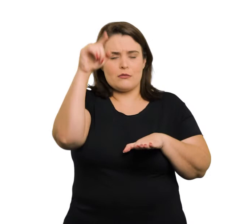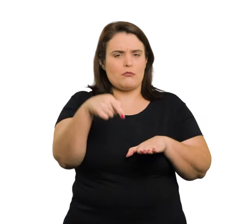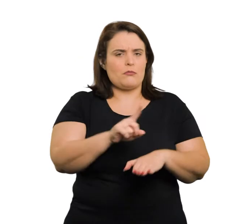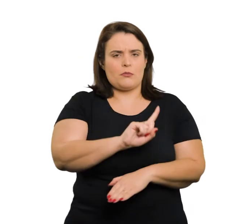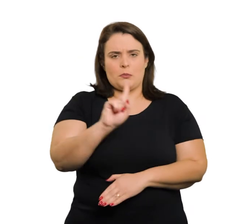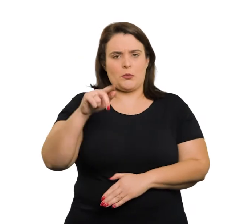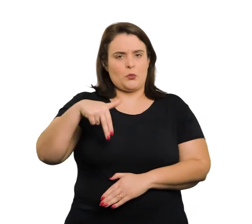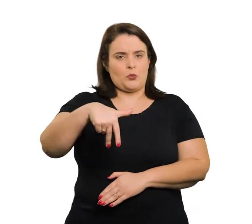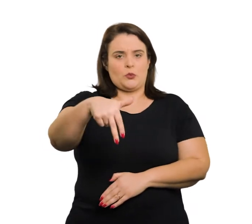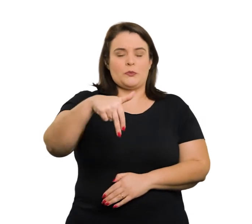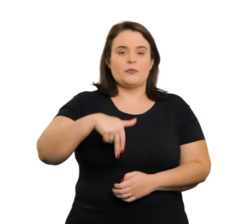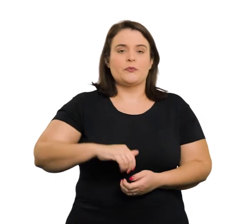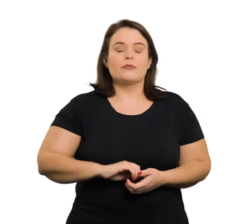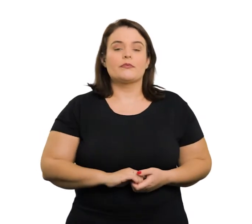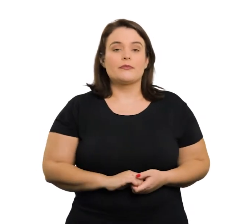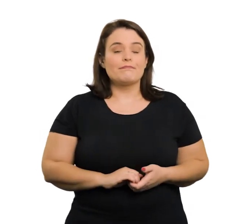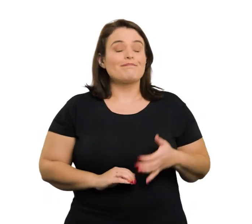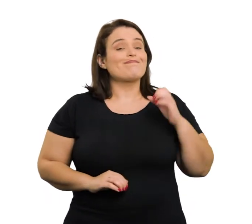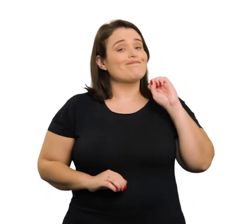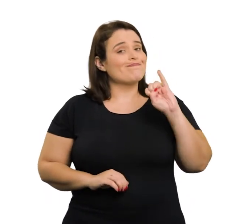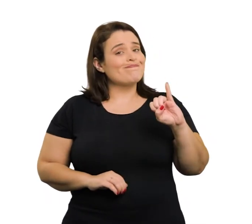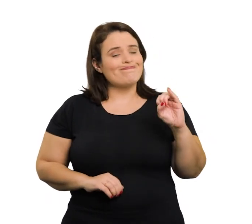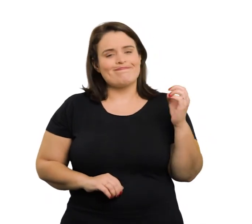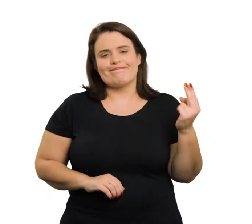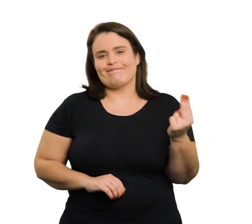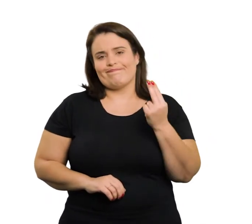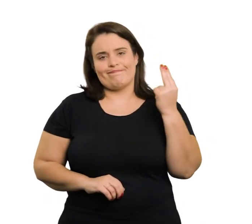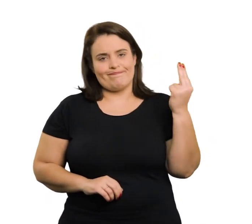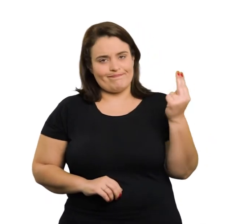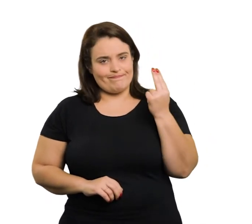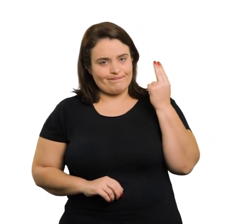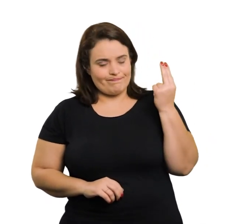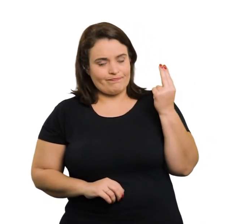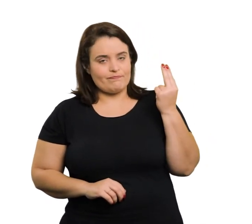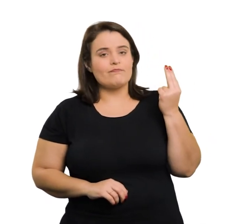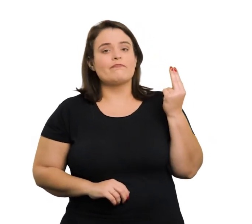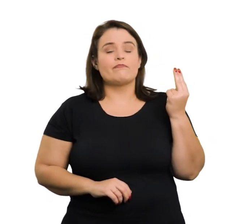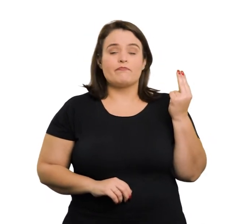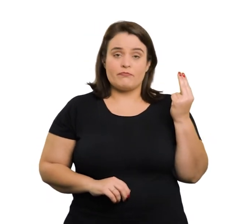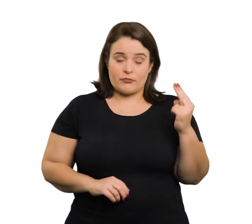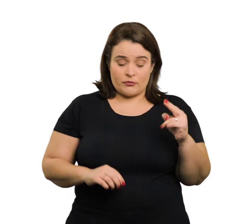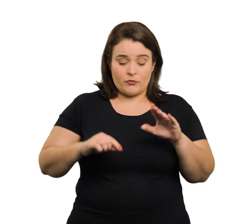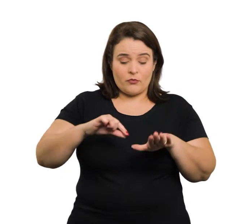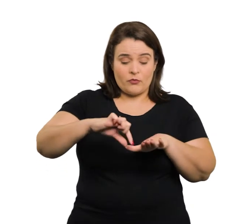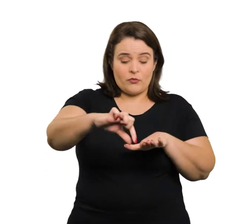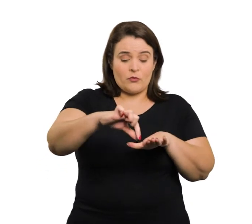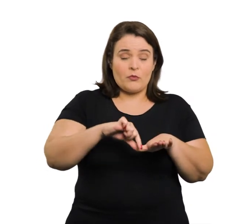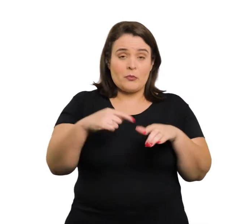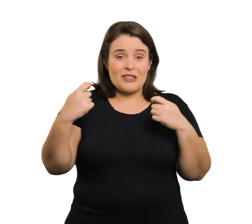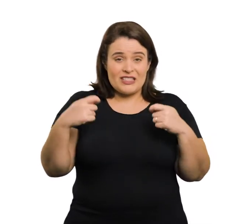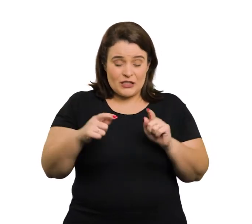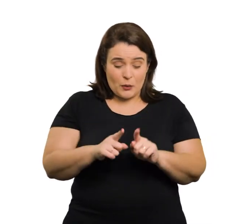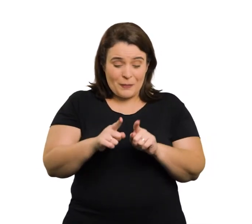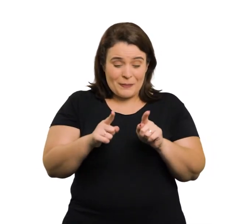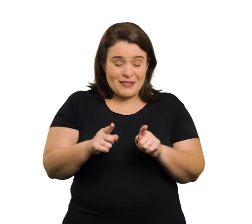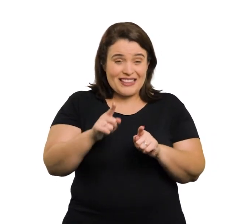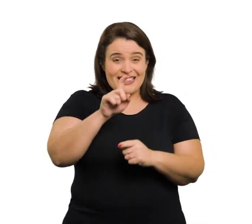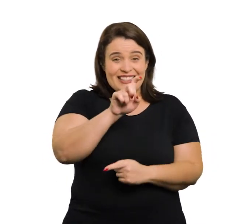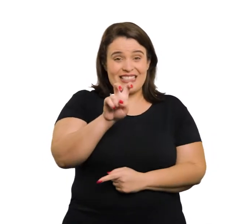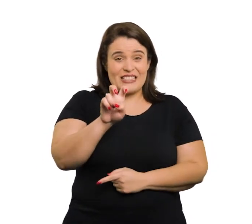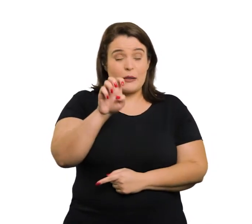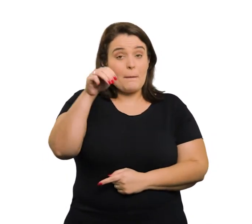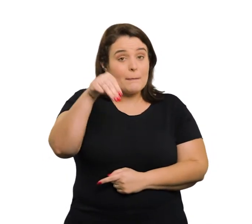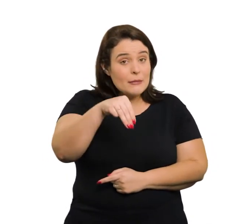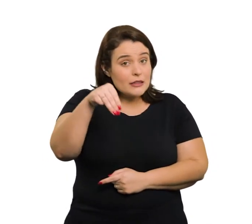principal de circulação. Quando isso não for possível tecnicamente, os vãos devem ter dimensão máxima de